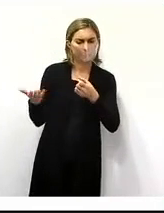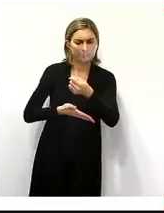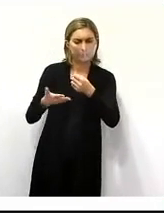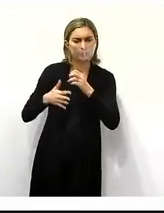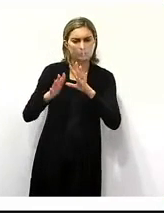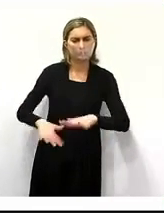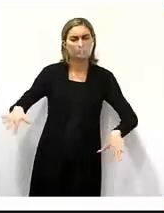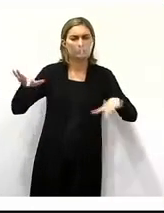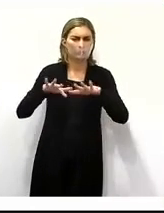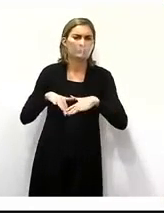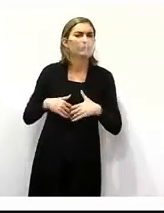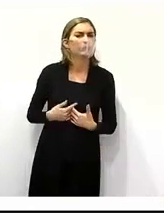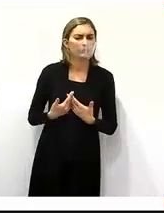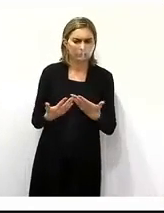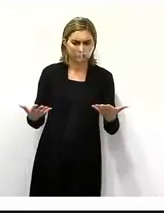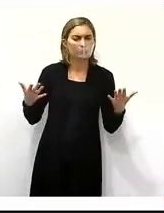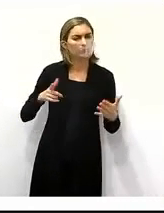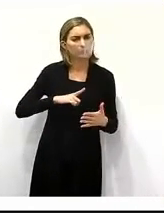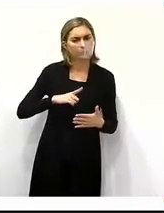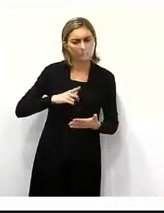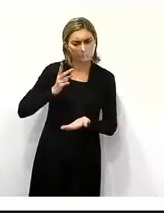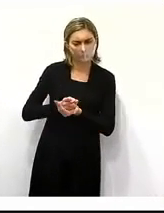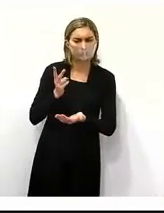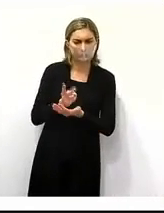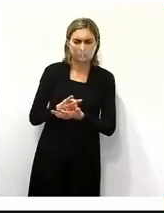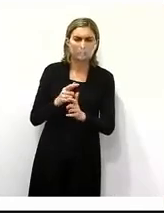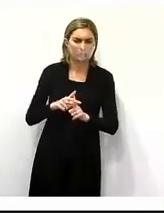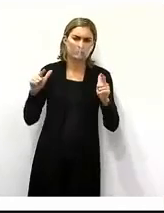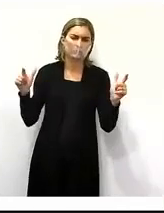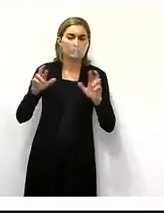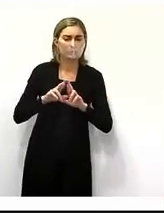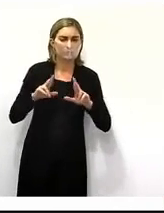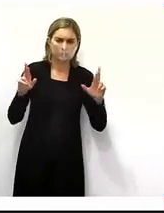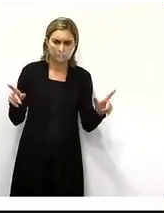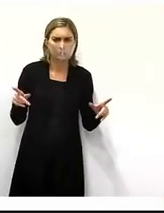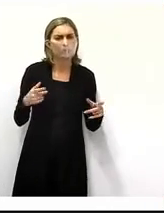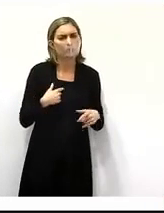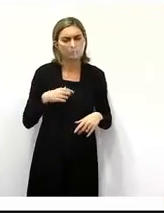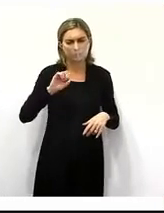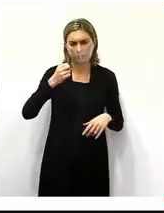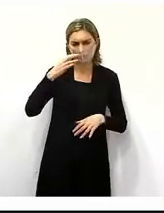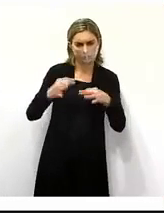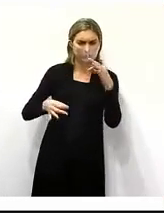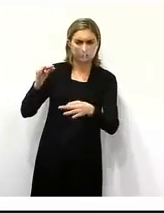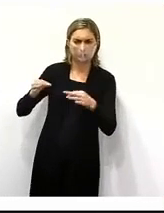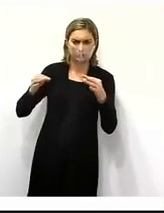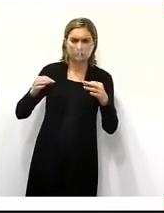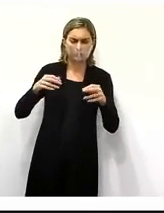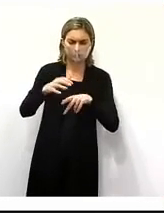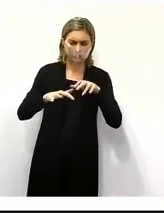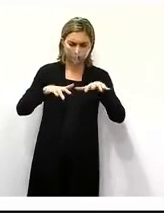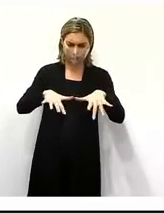a todos os outros. Haverá sempre uma grande diferença entre subjugar uma multidão